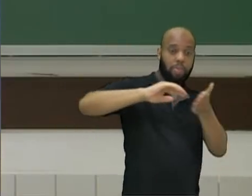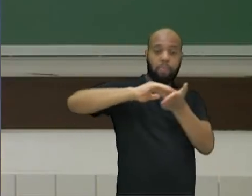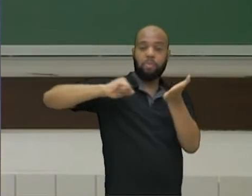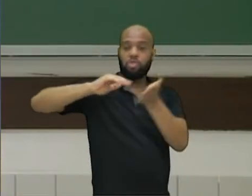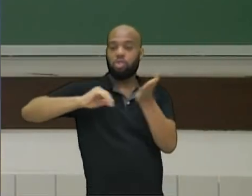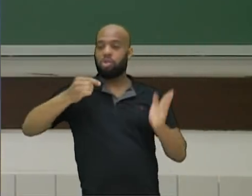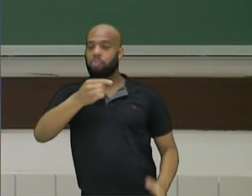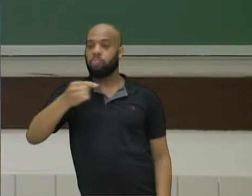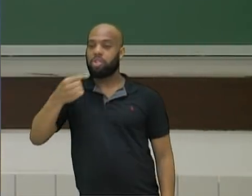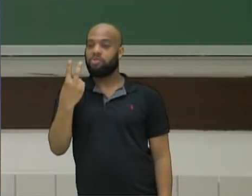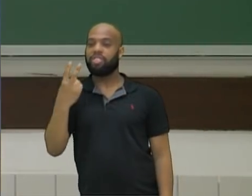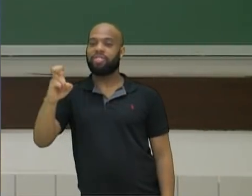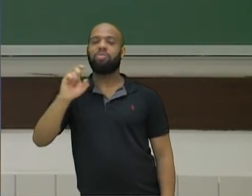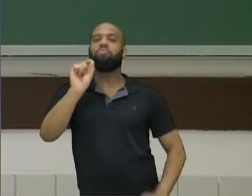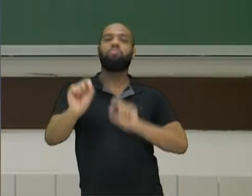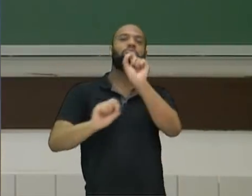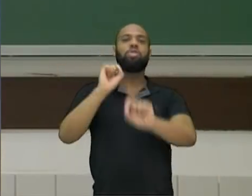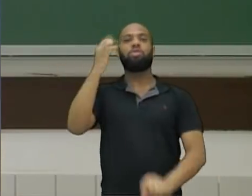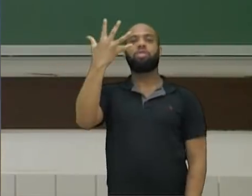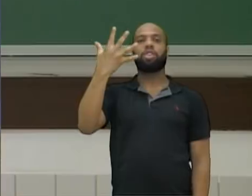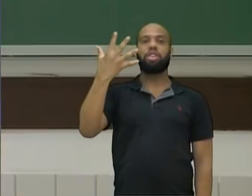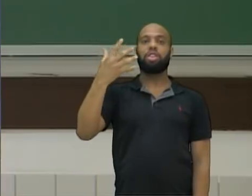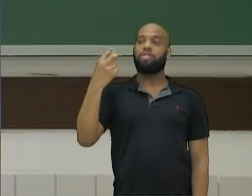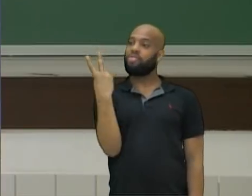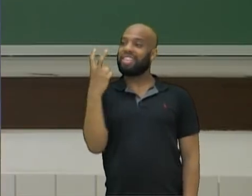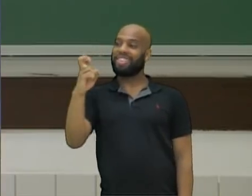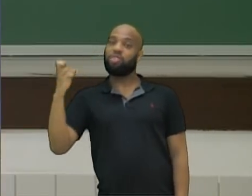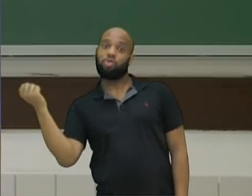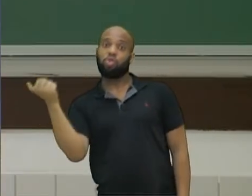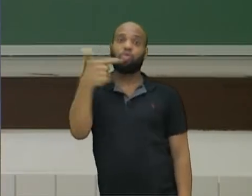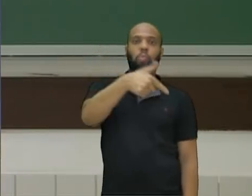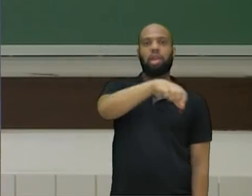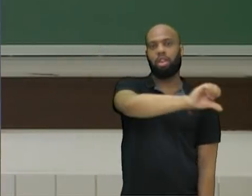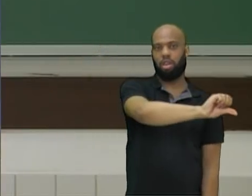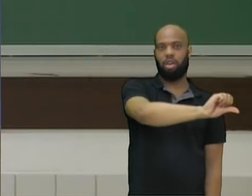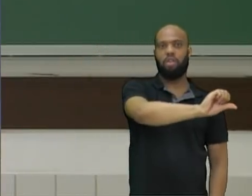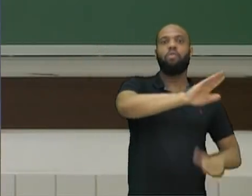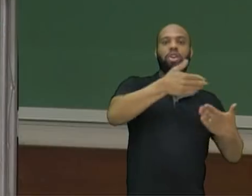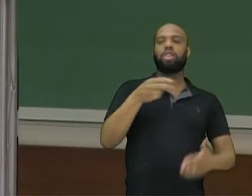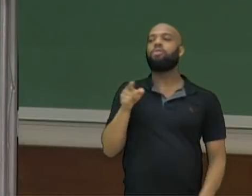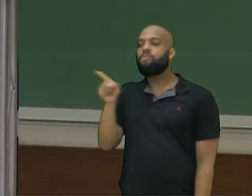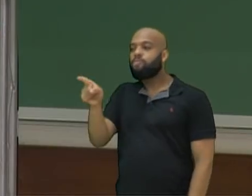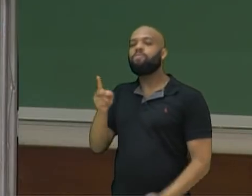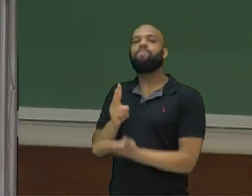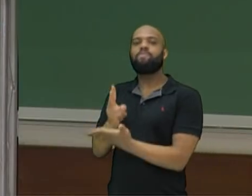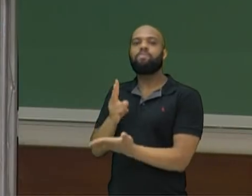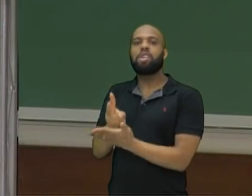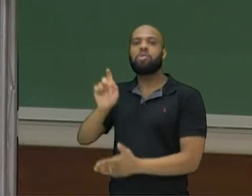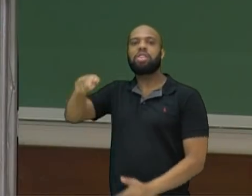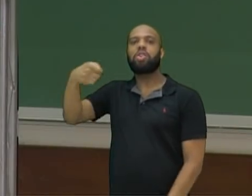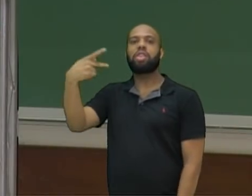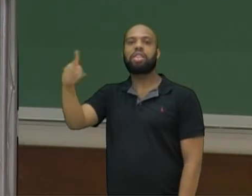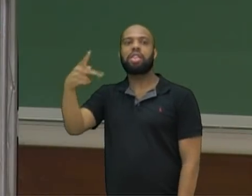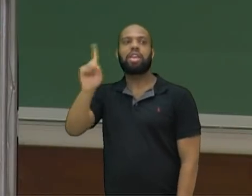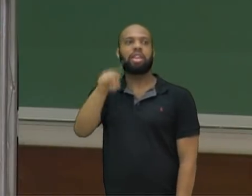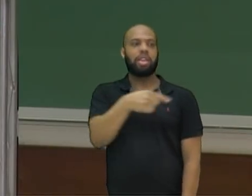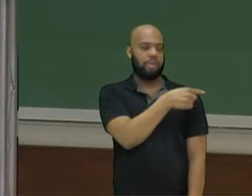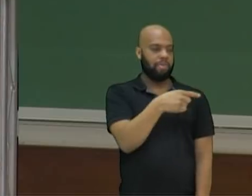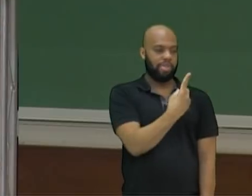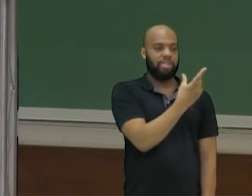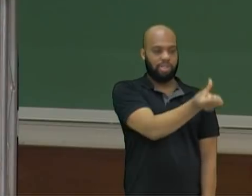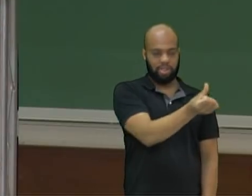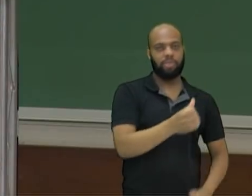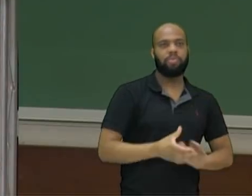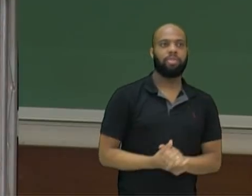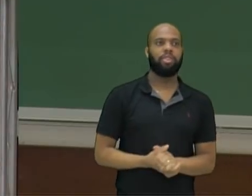tirei menos 25. O que vai acontecer? Eu vou ficar devendo, né? Então, menos 16. Está faltando mais do que aquilo que